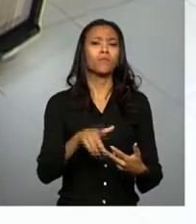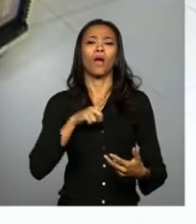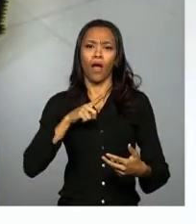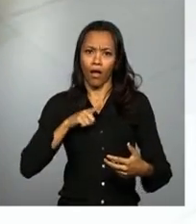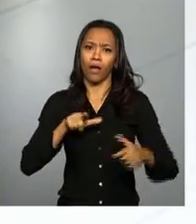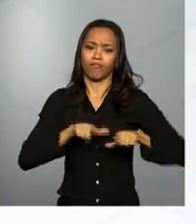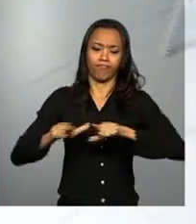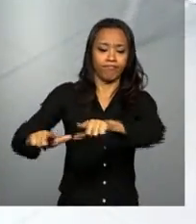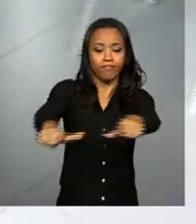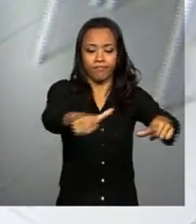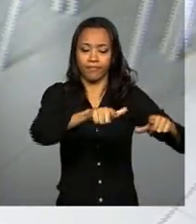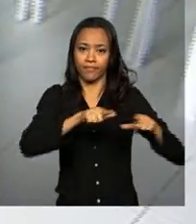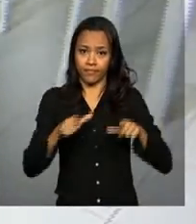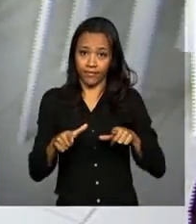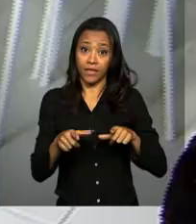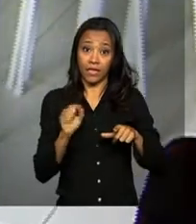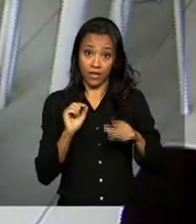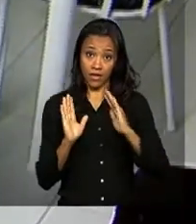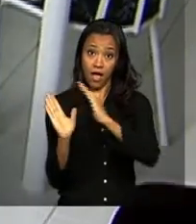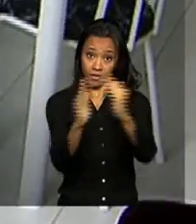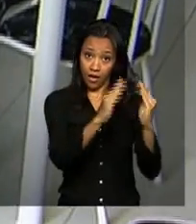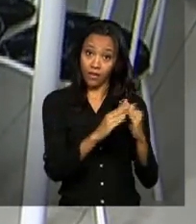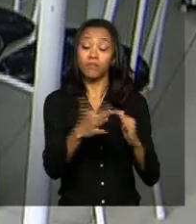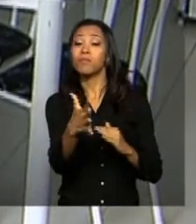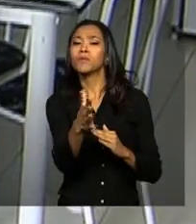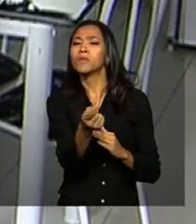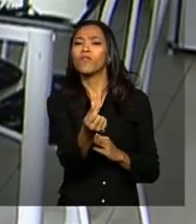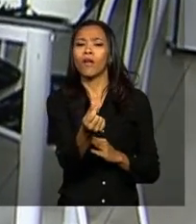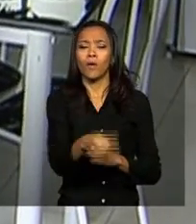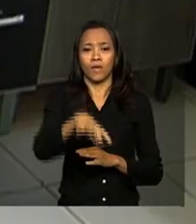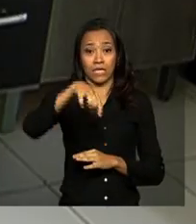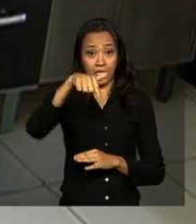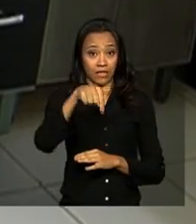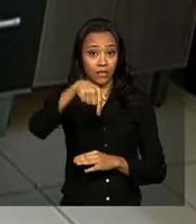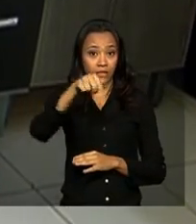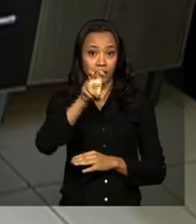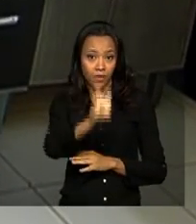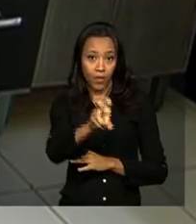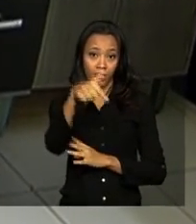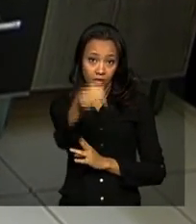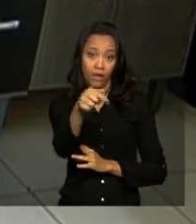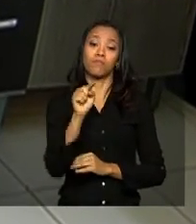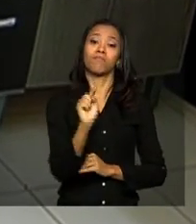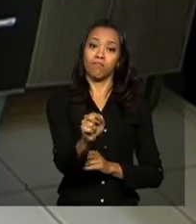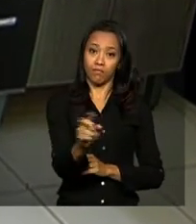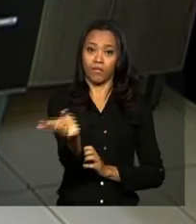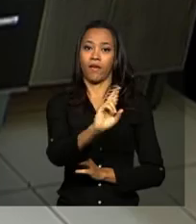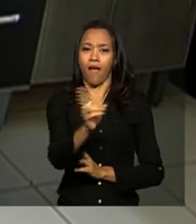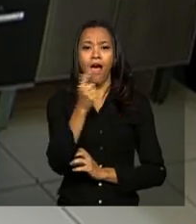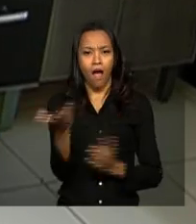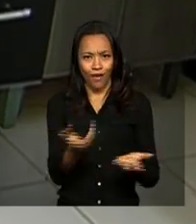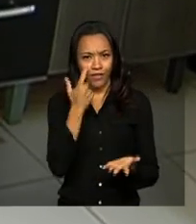cerâmico e as unidades estão avaliadas em 57 mil reais você acompanha imagens